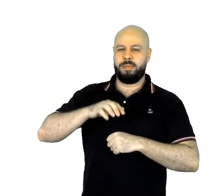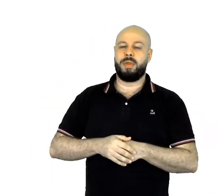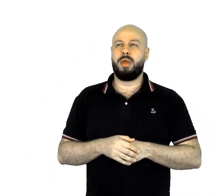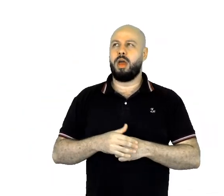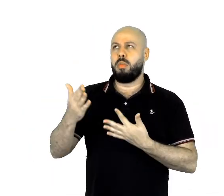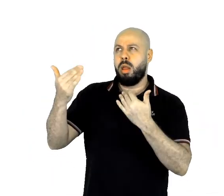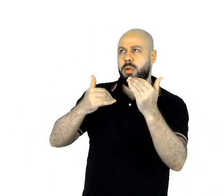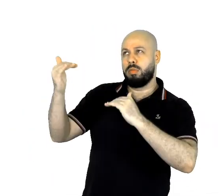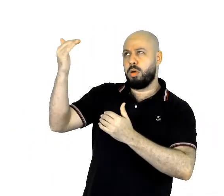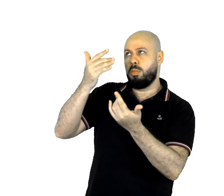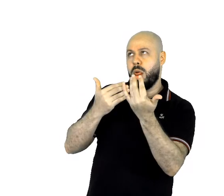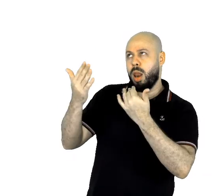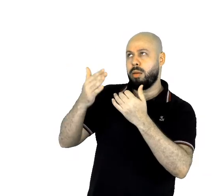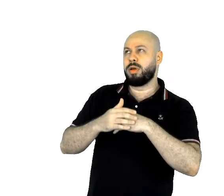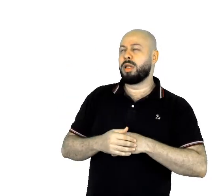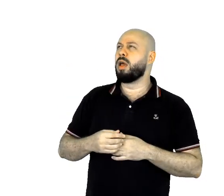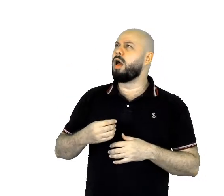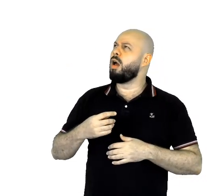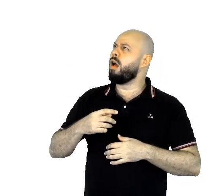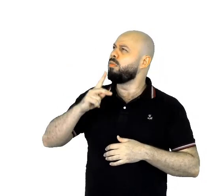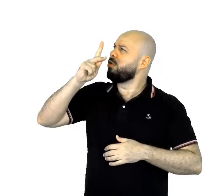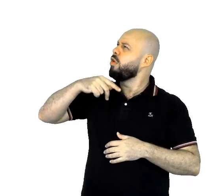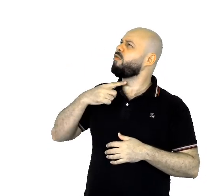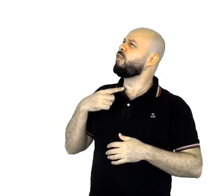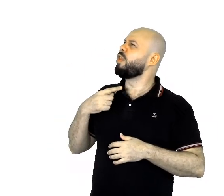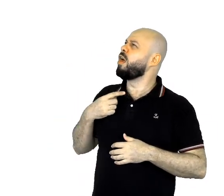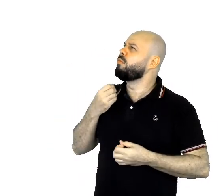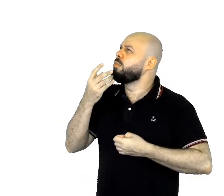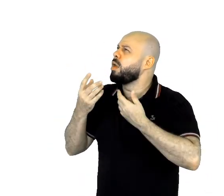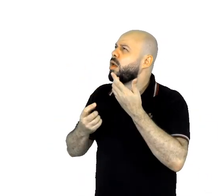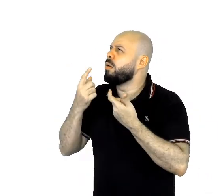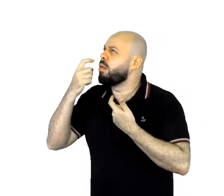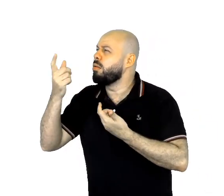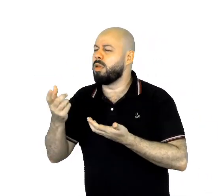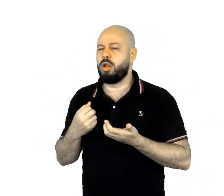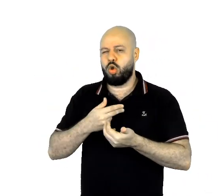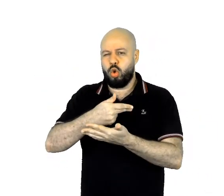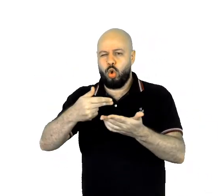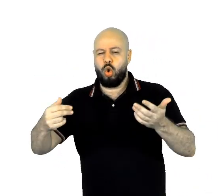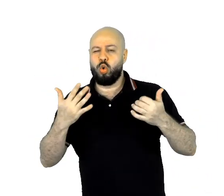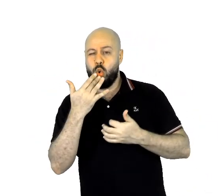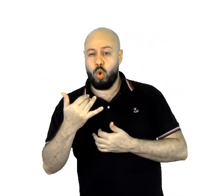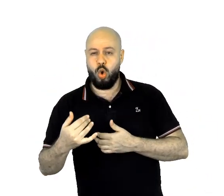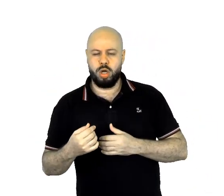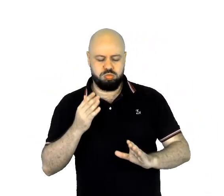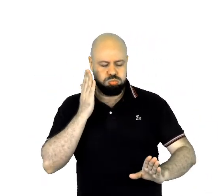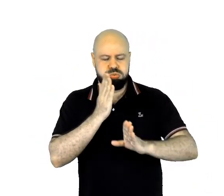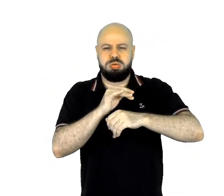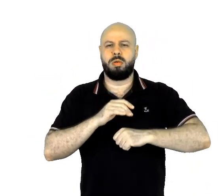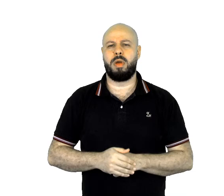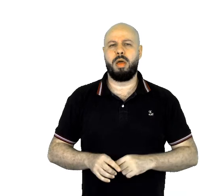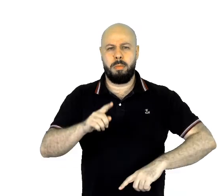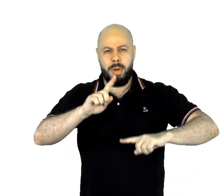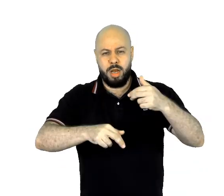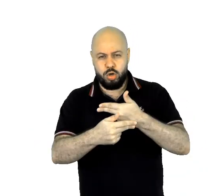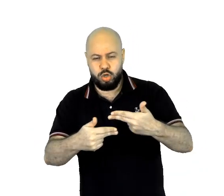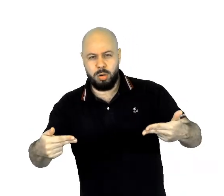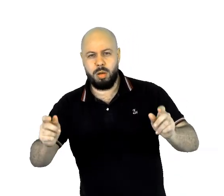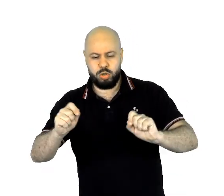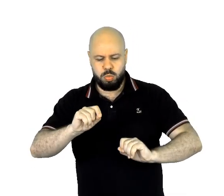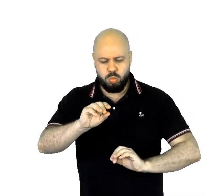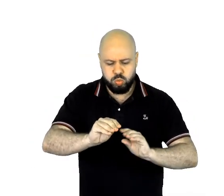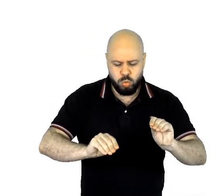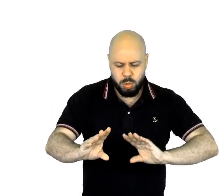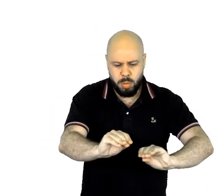adultos, demonstrando seus desejos e interesses, conhecer e identificar algumas cores, manipular materiais diversos e variados